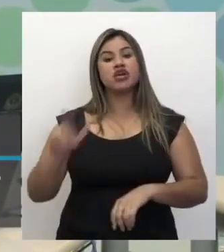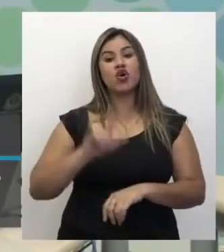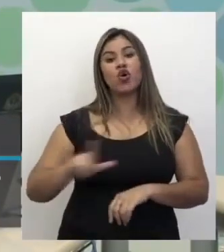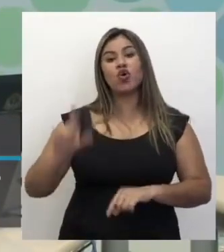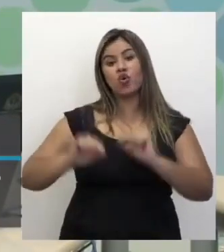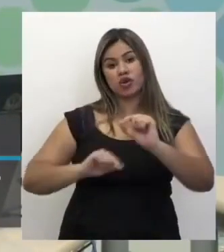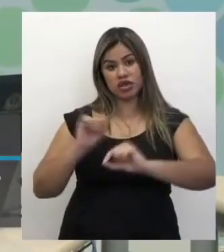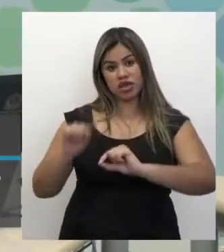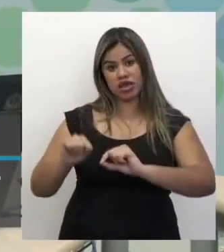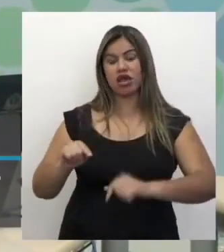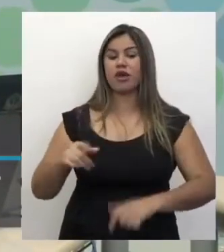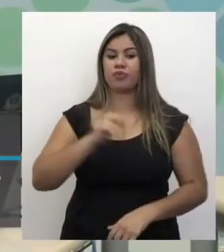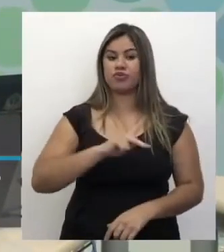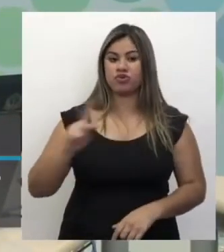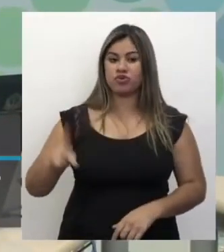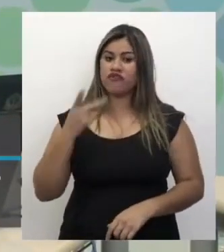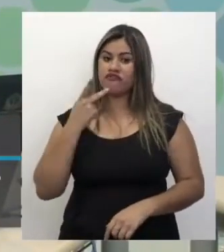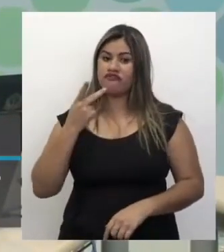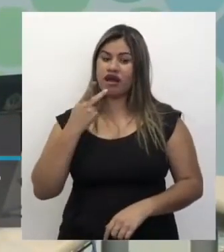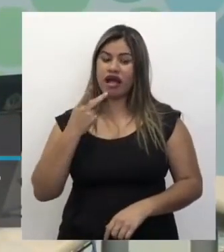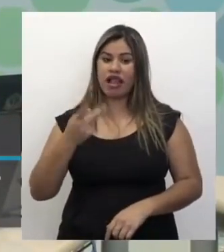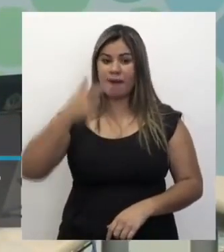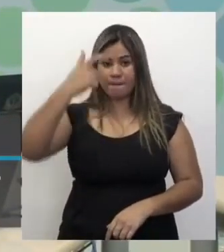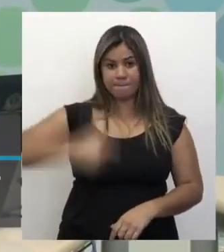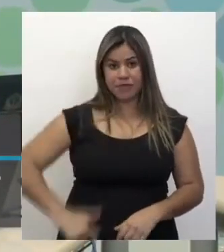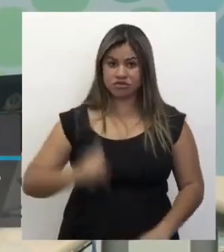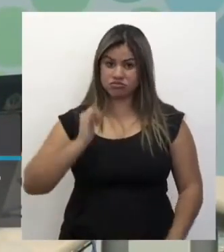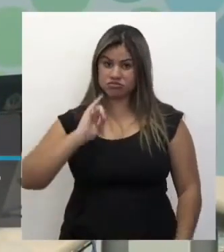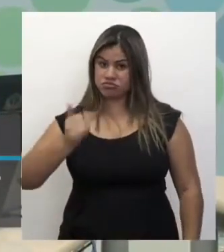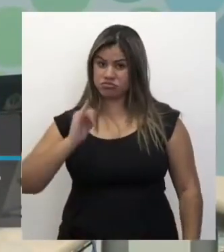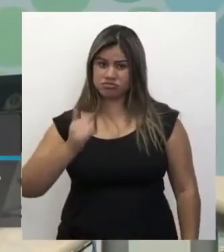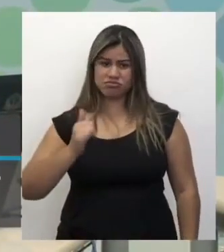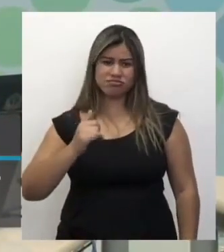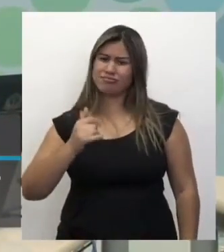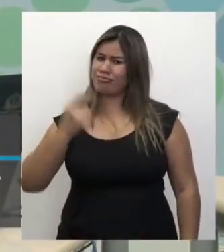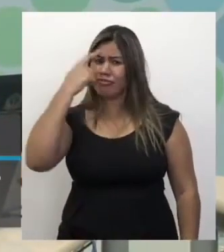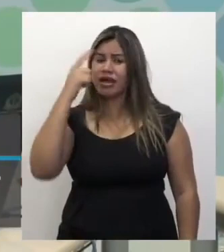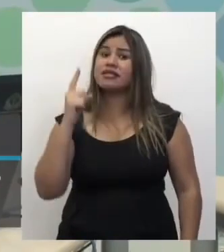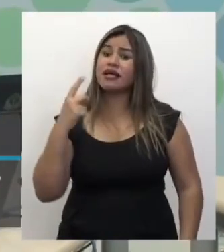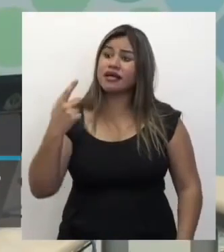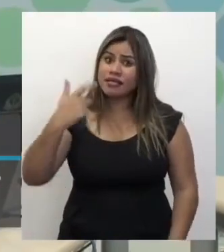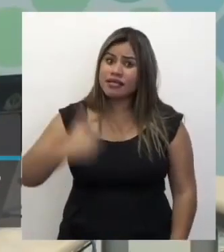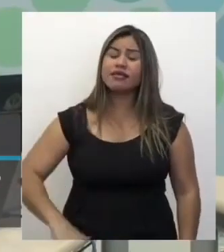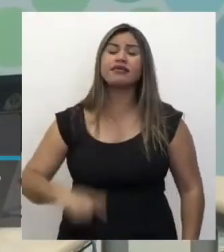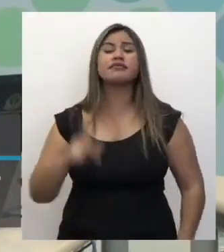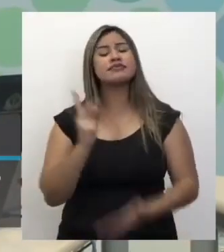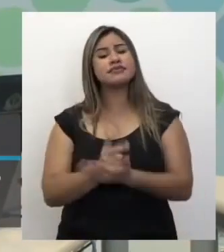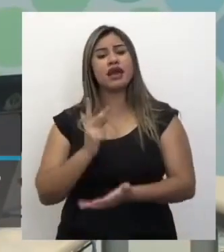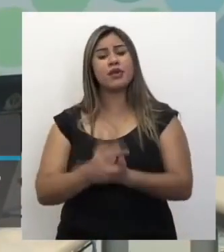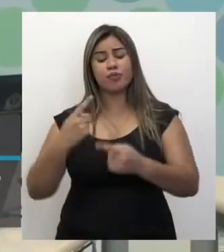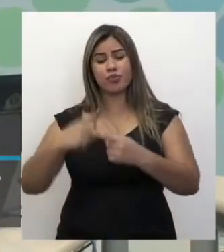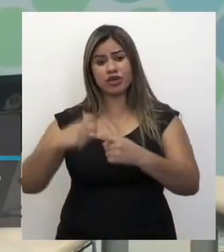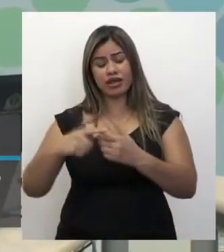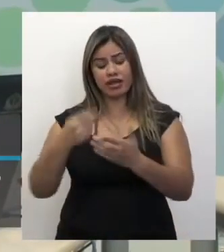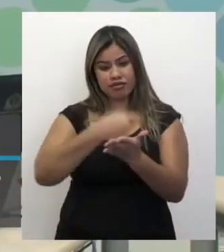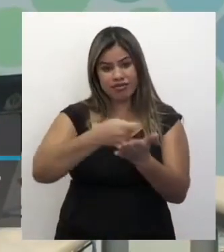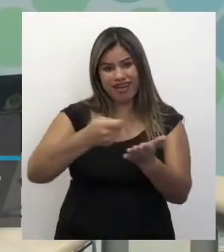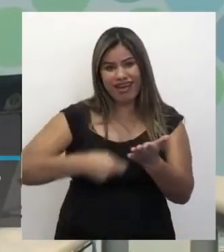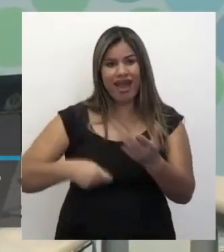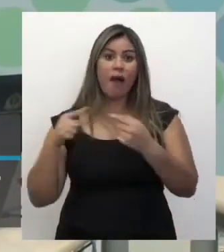coloca considerando o interlocutor, na verdade, você sempre considera o interlocutor, né? Porque você sempre escreve e fala para o